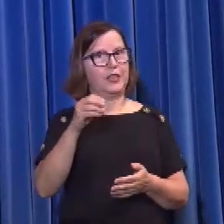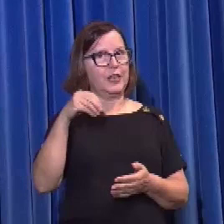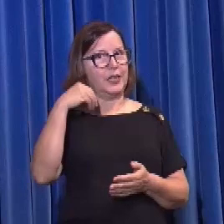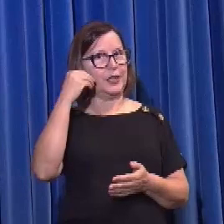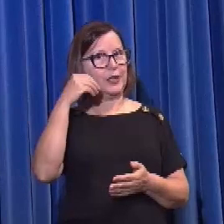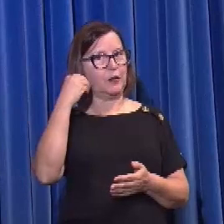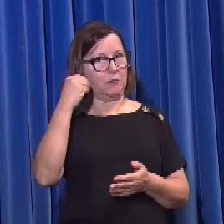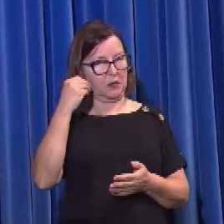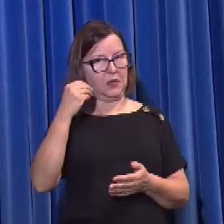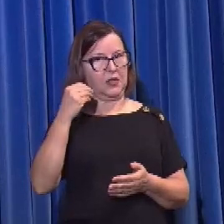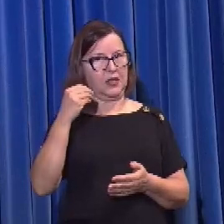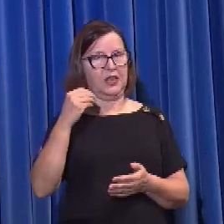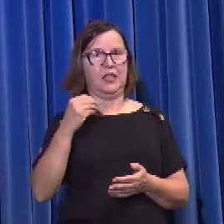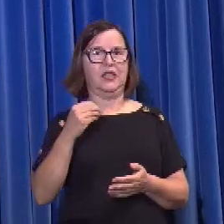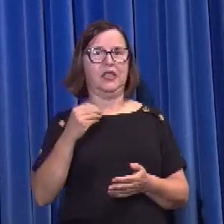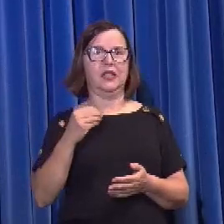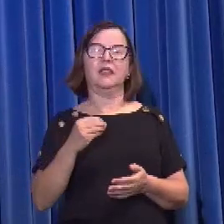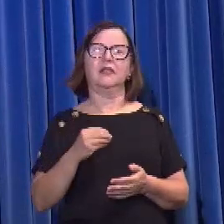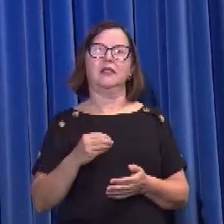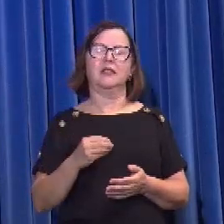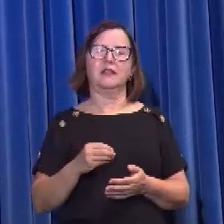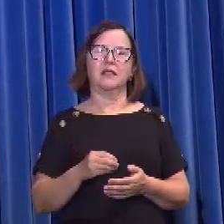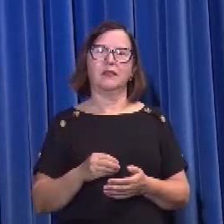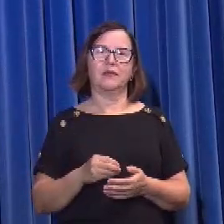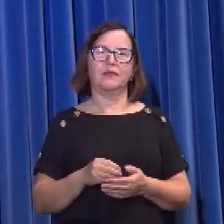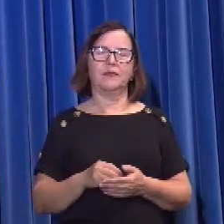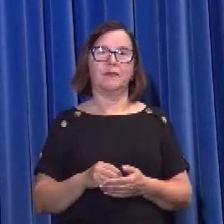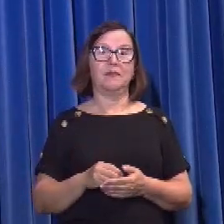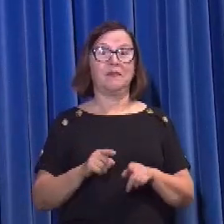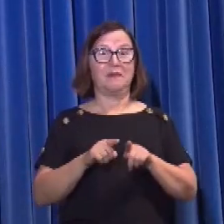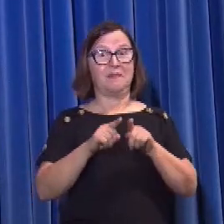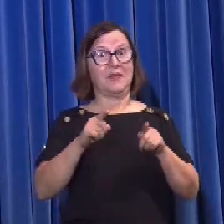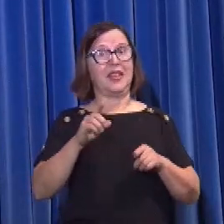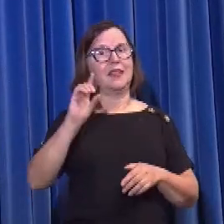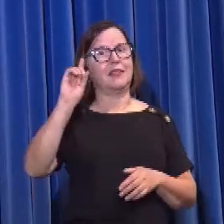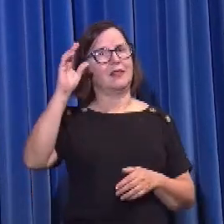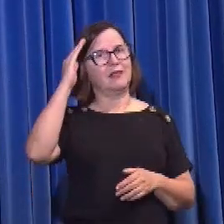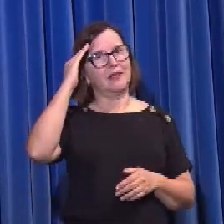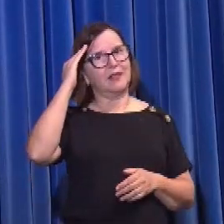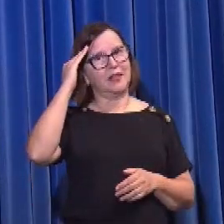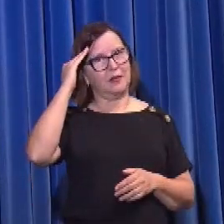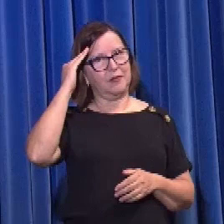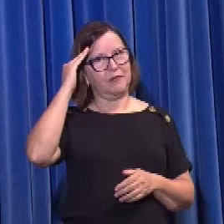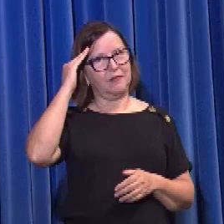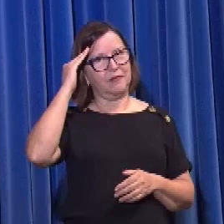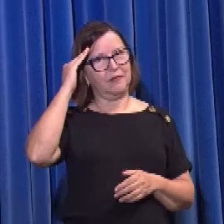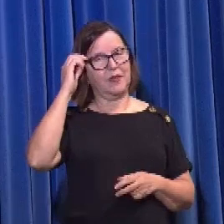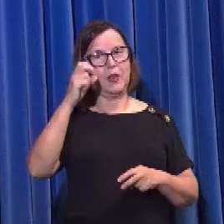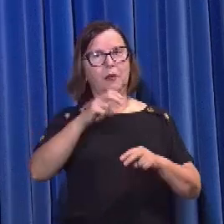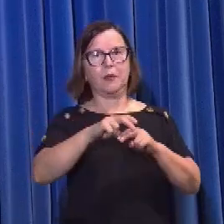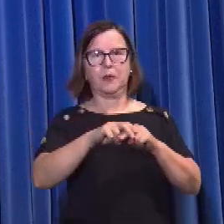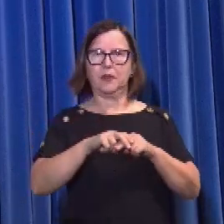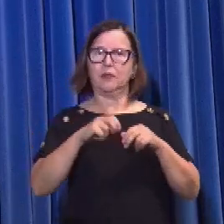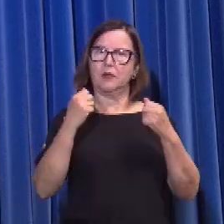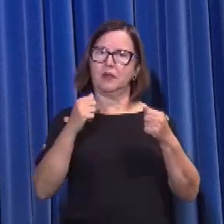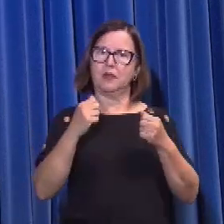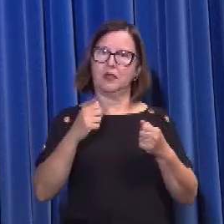te julgar. Mas Deus sabe. Por isso que nós precisamos olhar para a